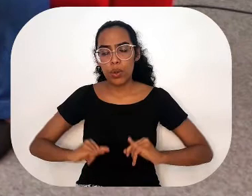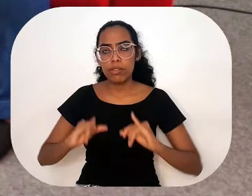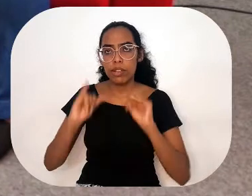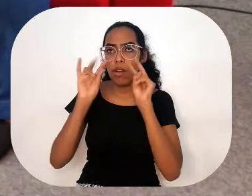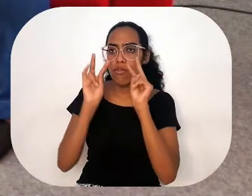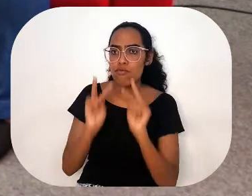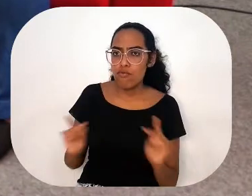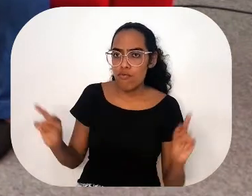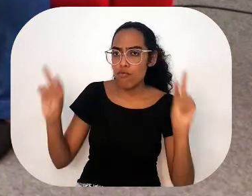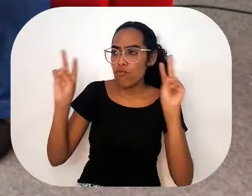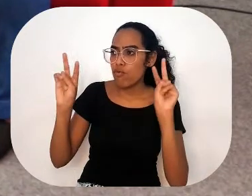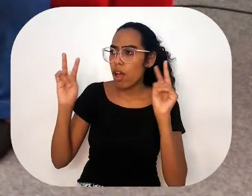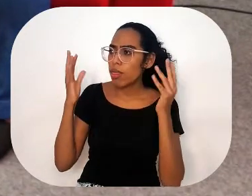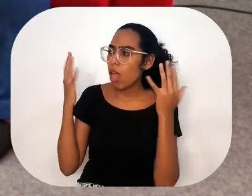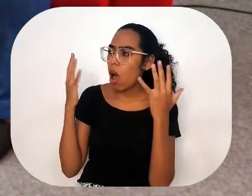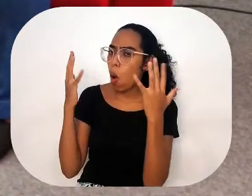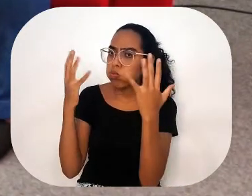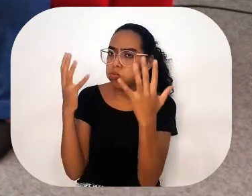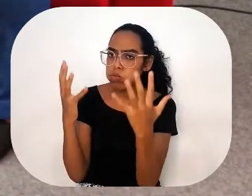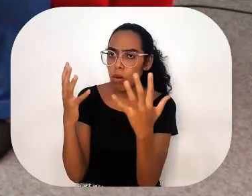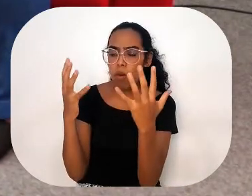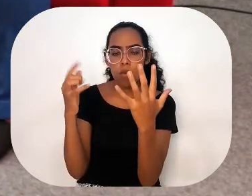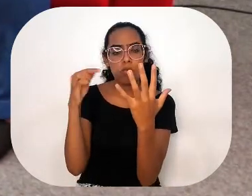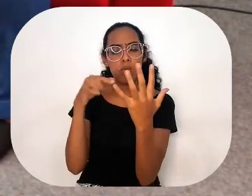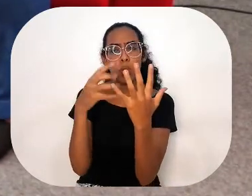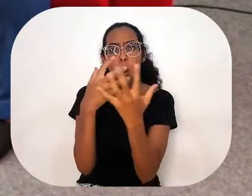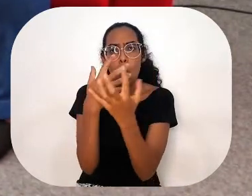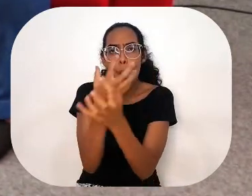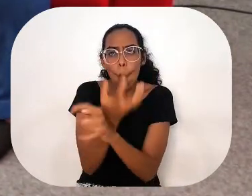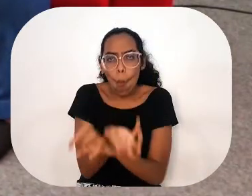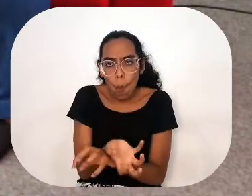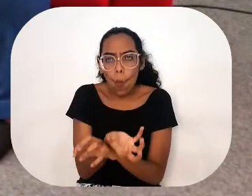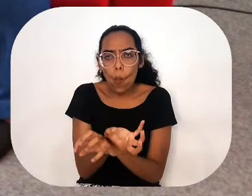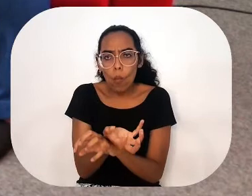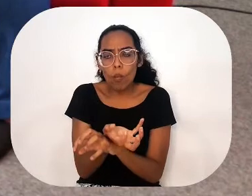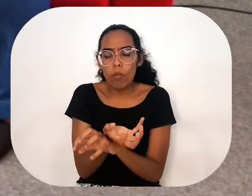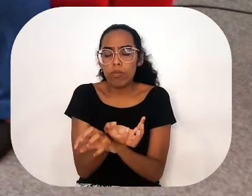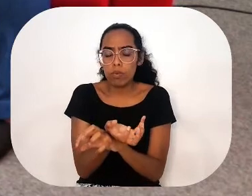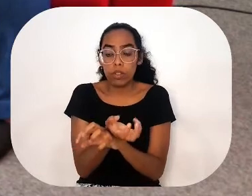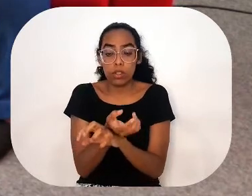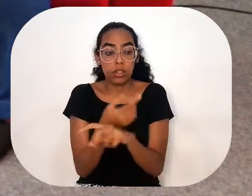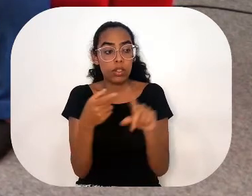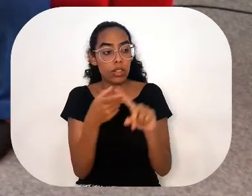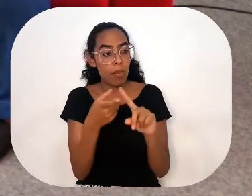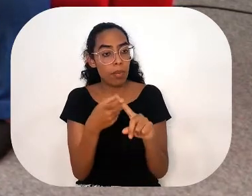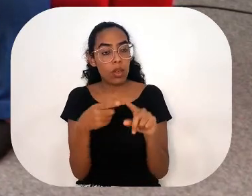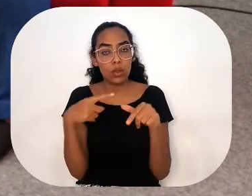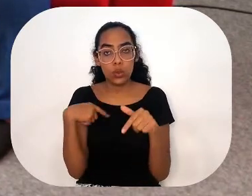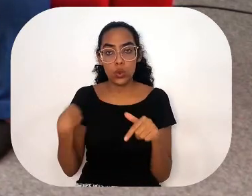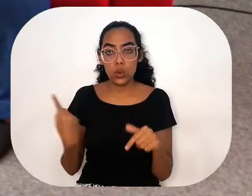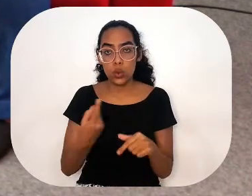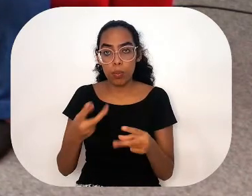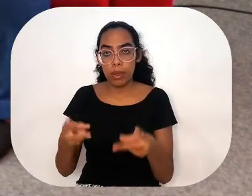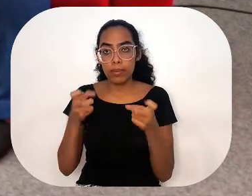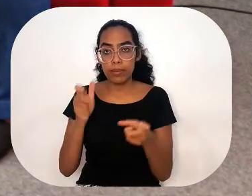sofre com a paisagem com a natureza né com as agruras da seca mas a gente vê também